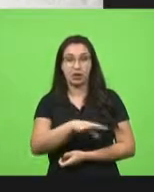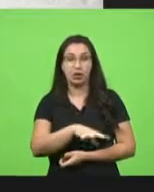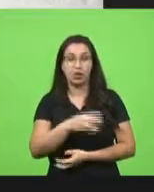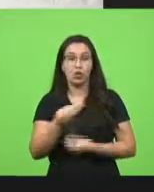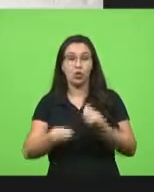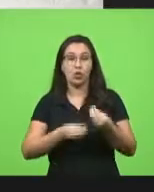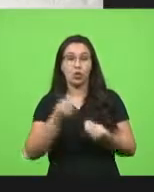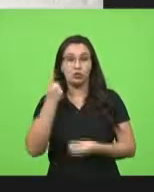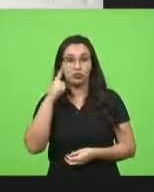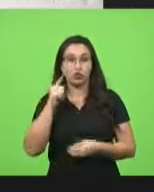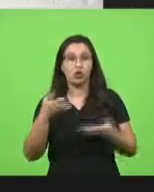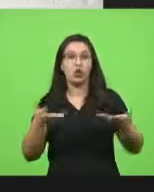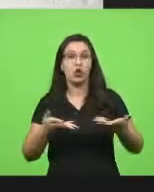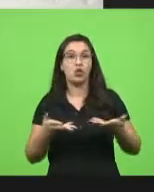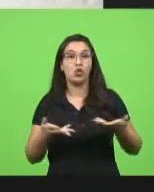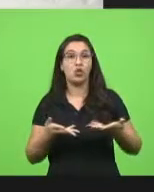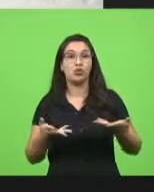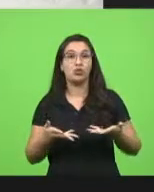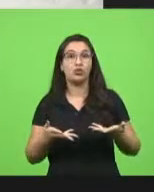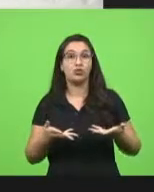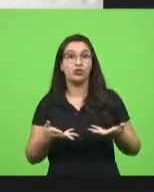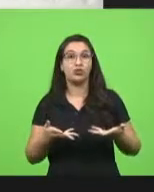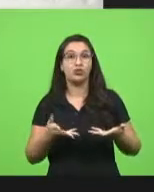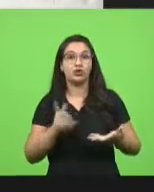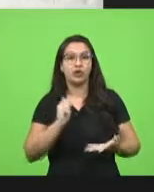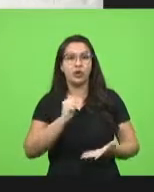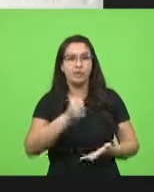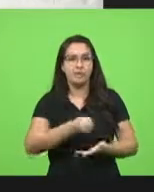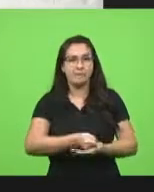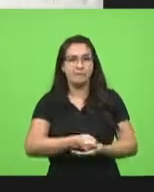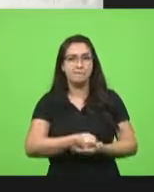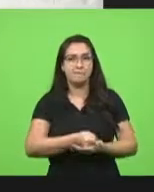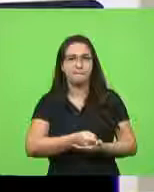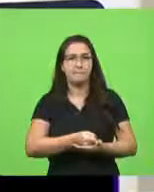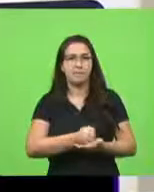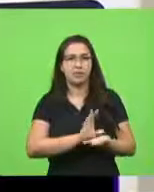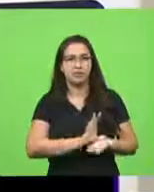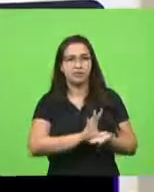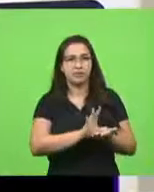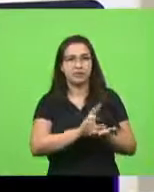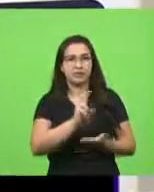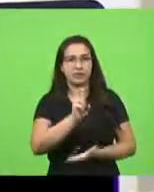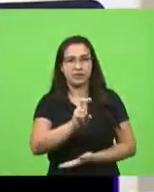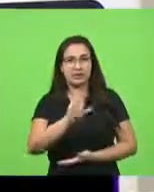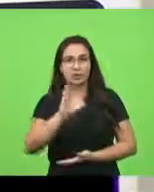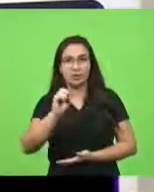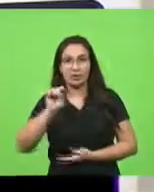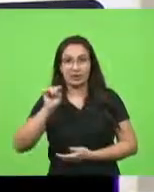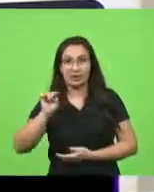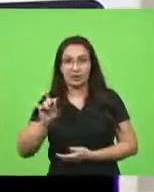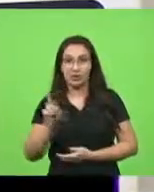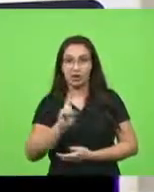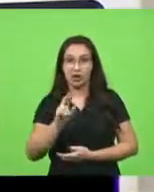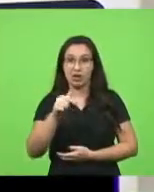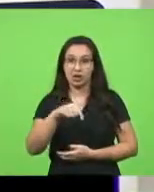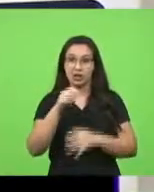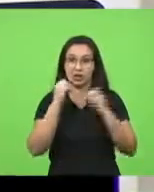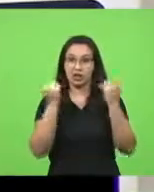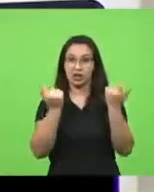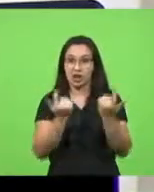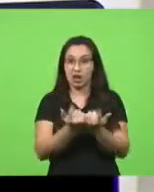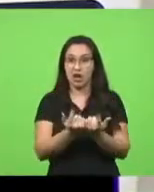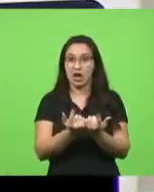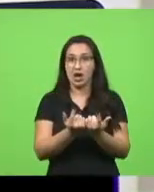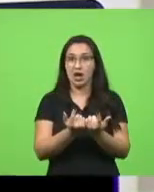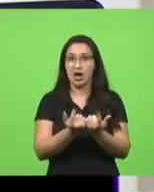começou a ser pagado o recurso de R$50 mil, recurso que esta casa aportou